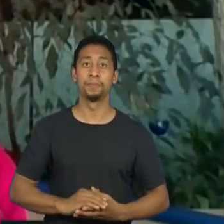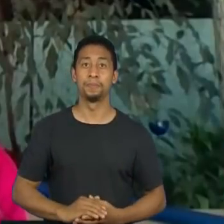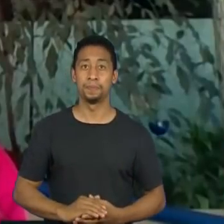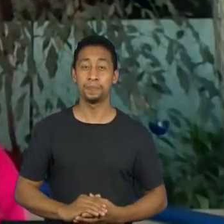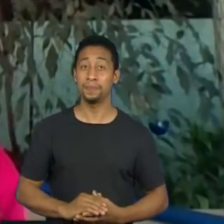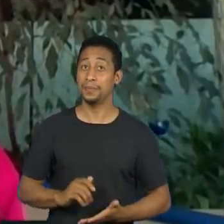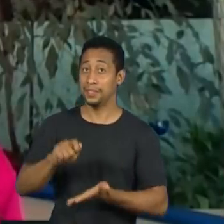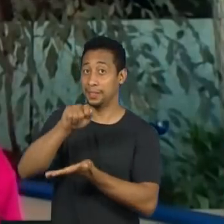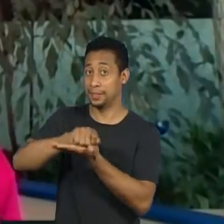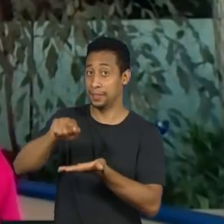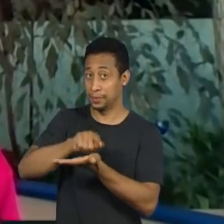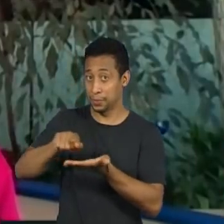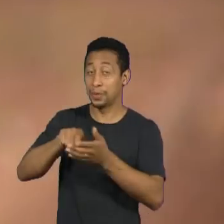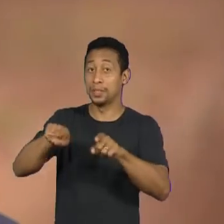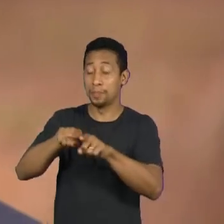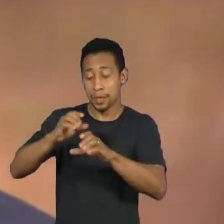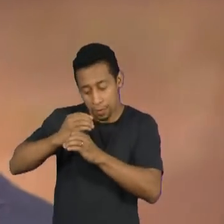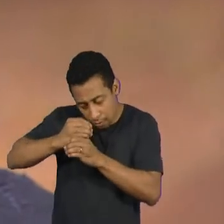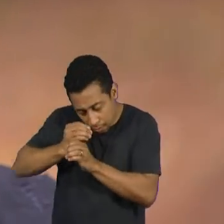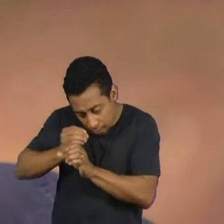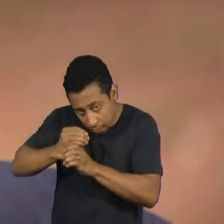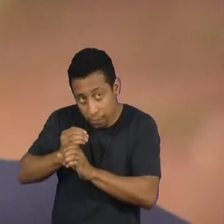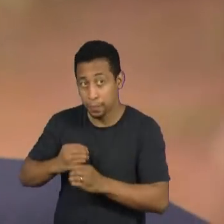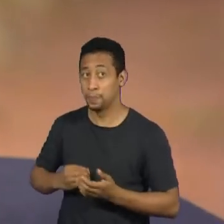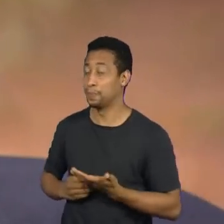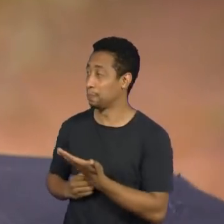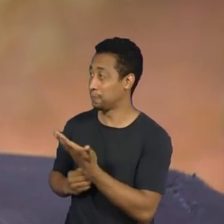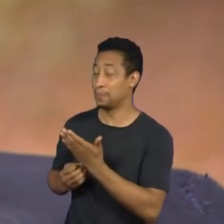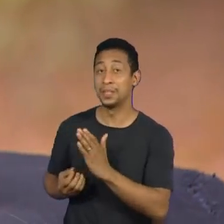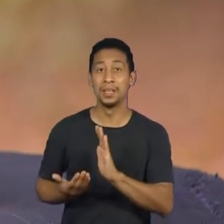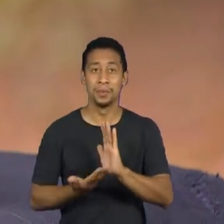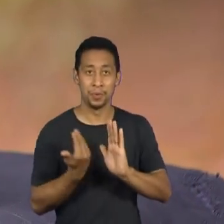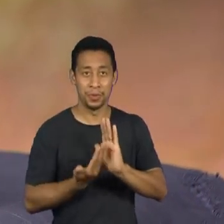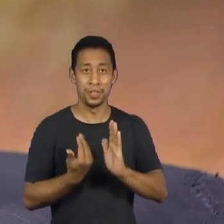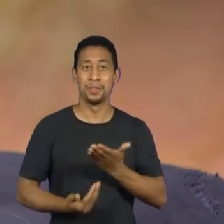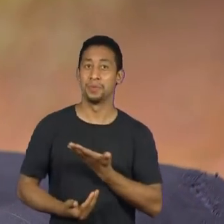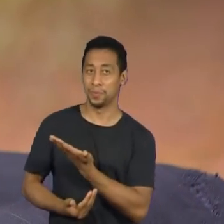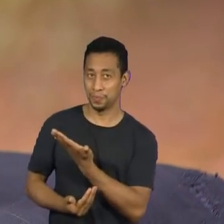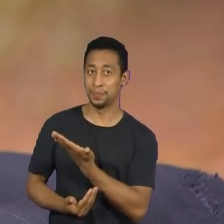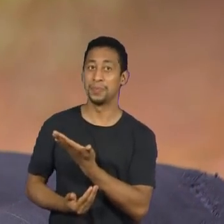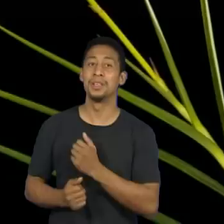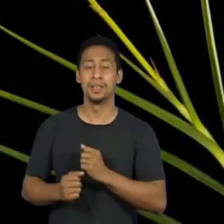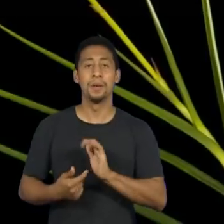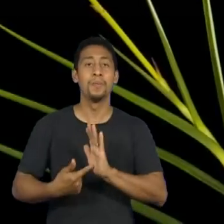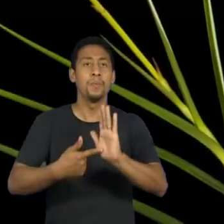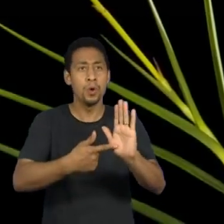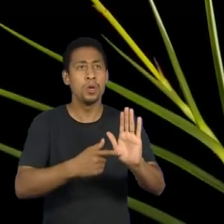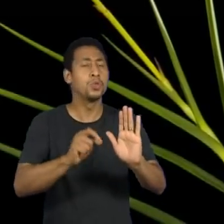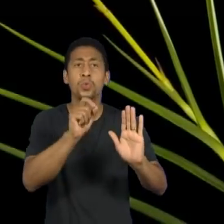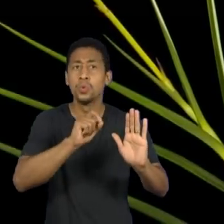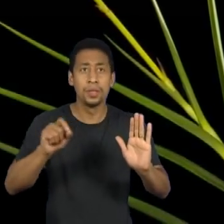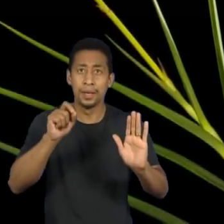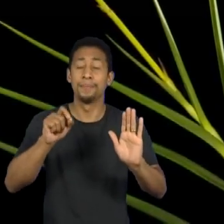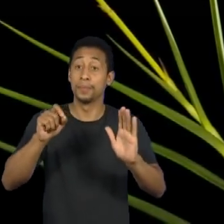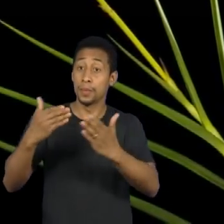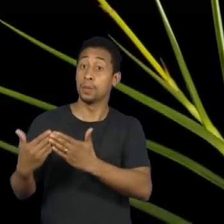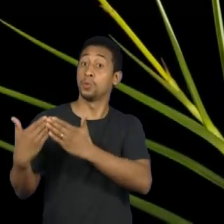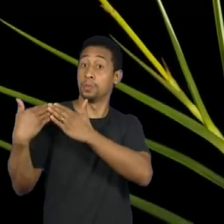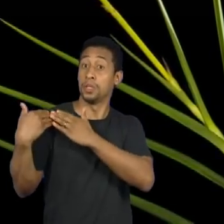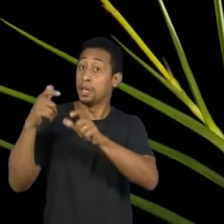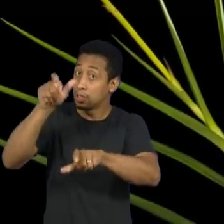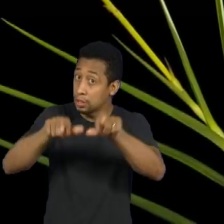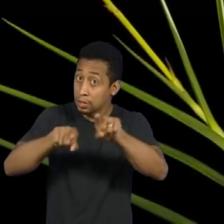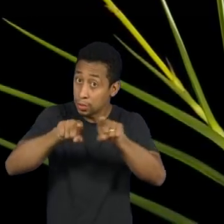E a escritora e bióloga Nurit Bessussan lança Cartas ao Morcego, livro que reflete sobre a responsabilidade